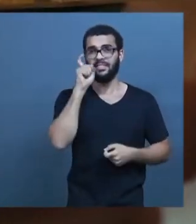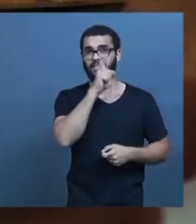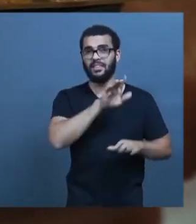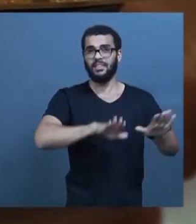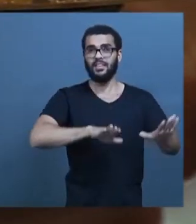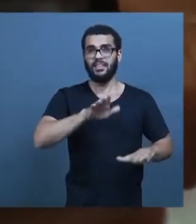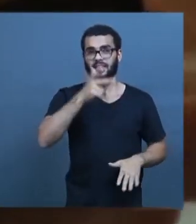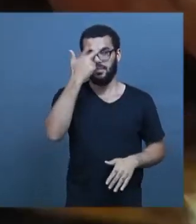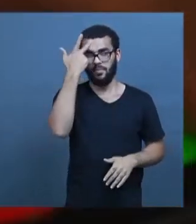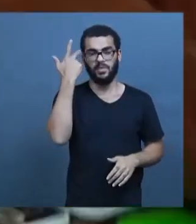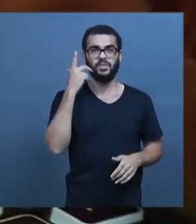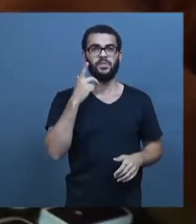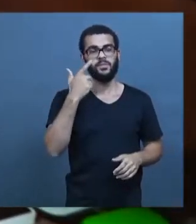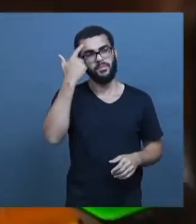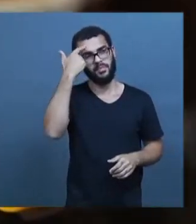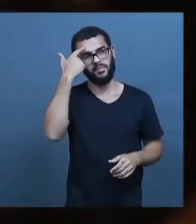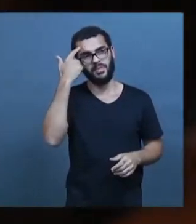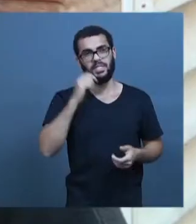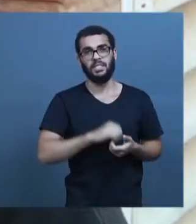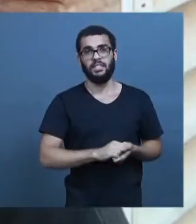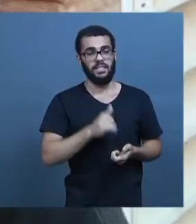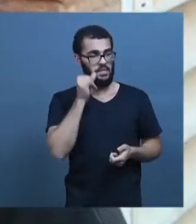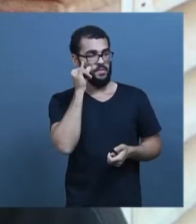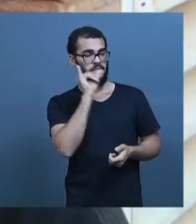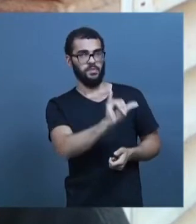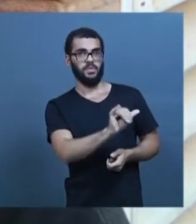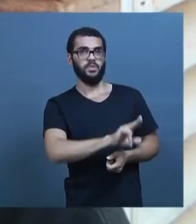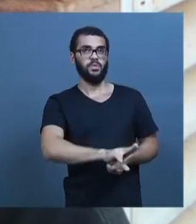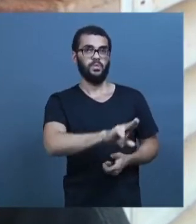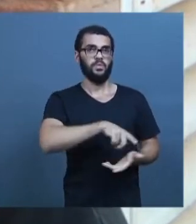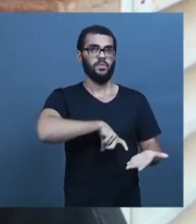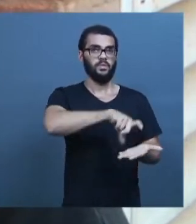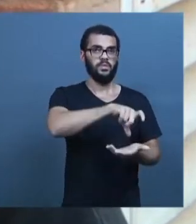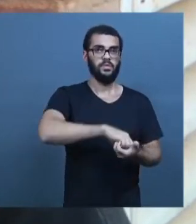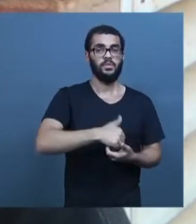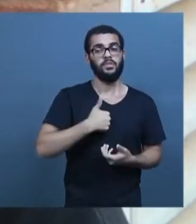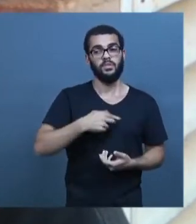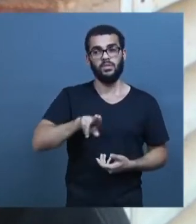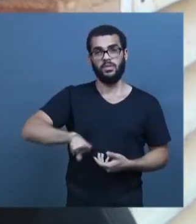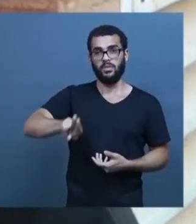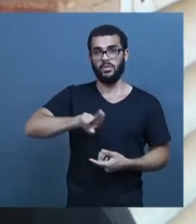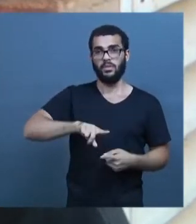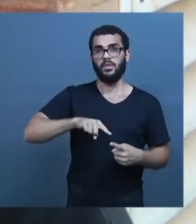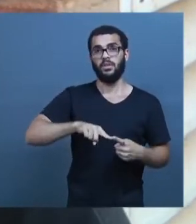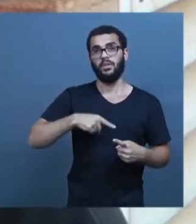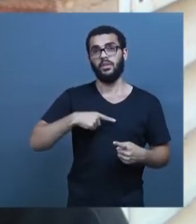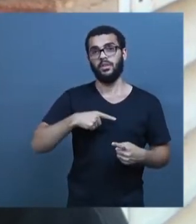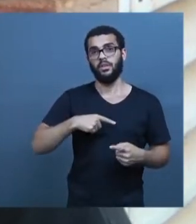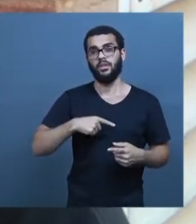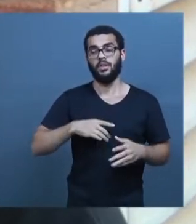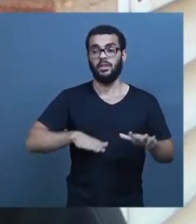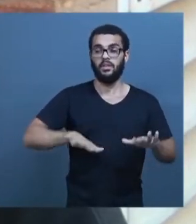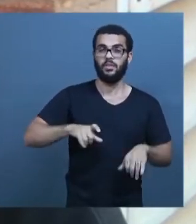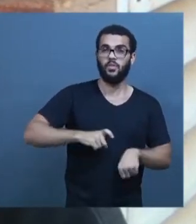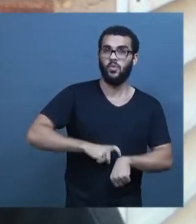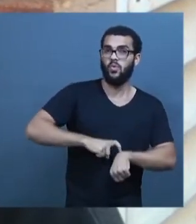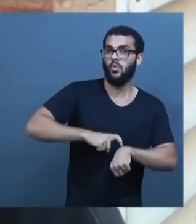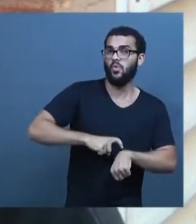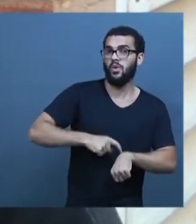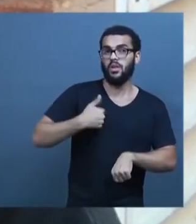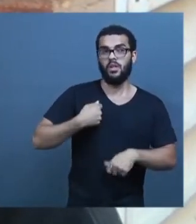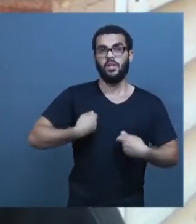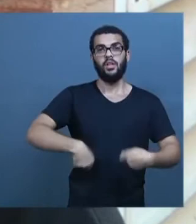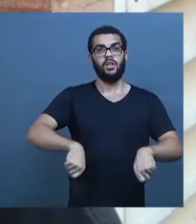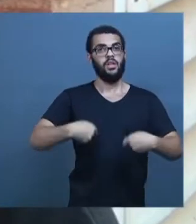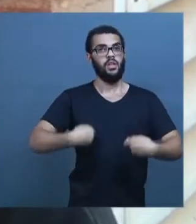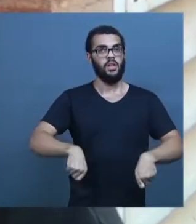ou pelo menos reduzir ao máximo a utilização. Eu não uso, eu tenho mais para uma hora que eu